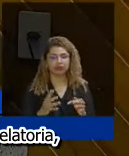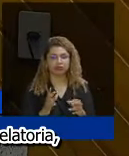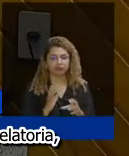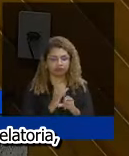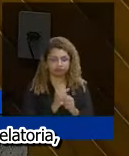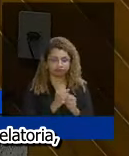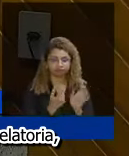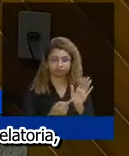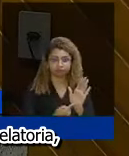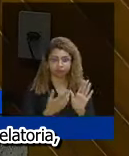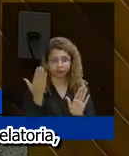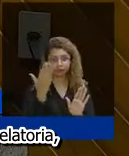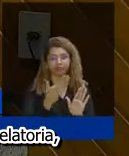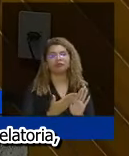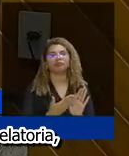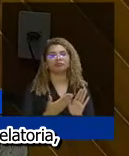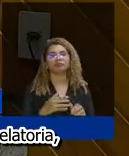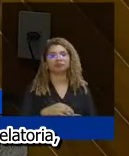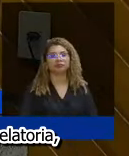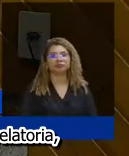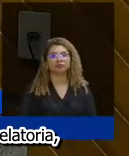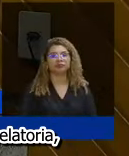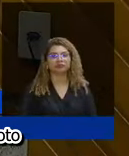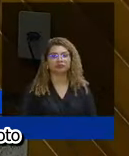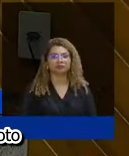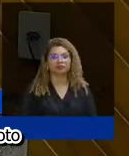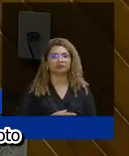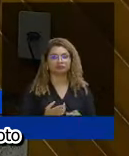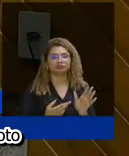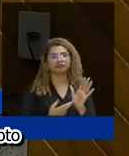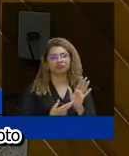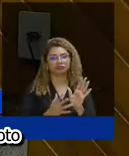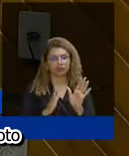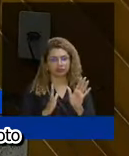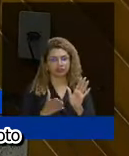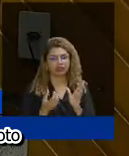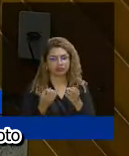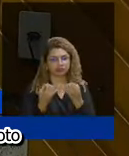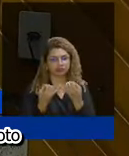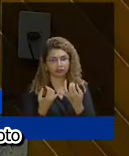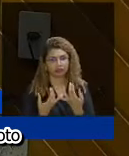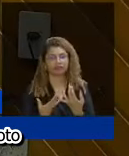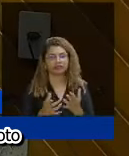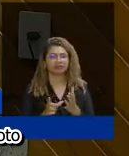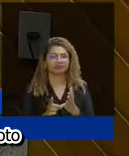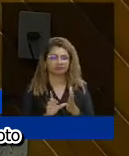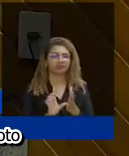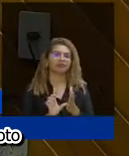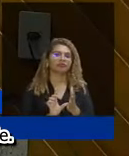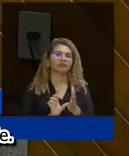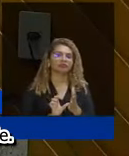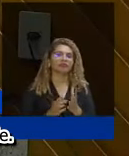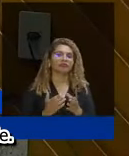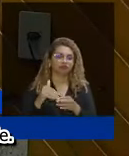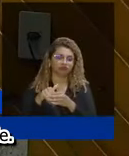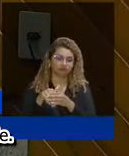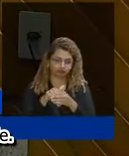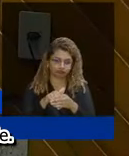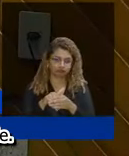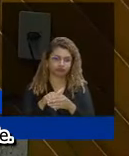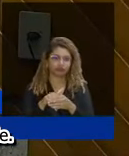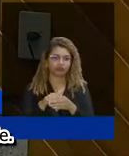Essa situação, senhor presidente, já em votos de minha relatoria já está pacificada essa questão. Então, meu voto está